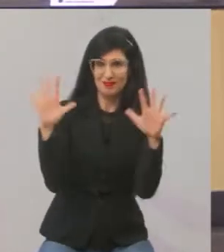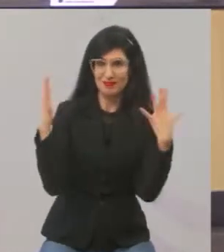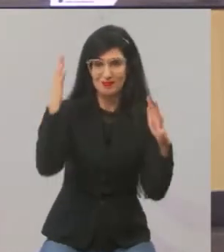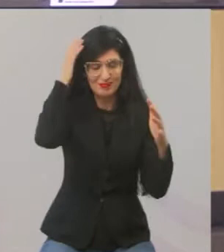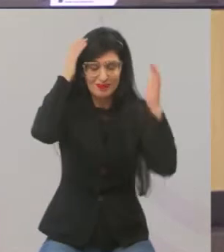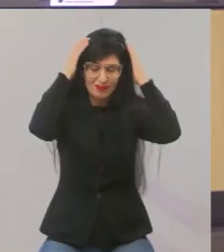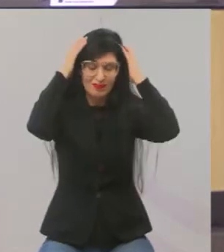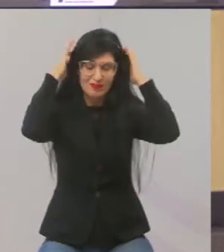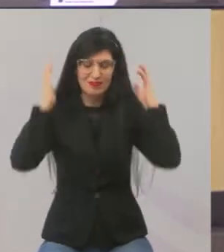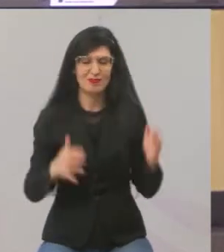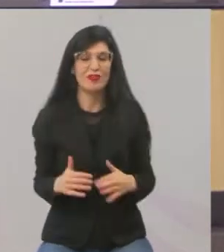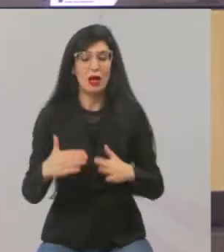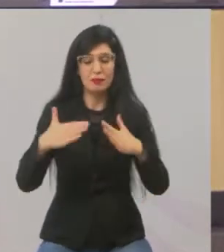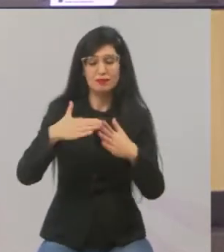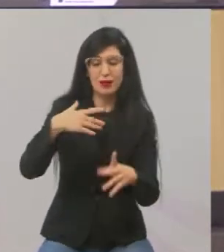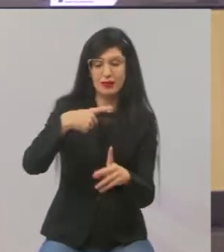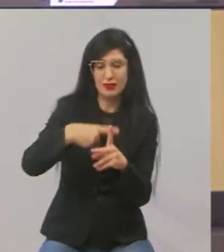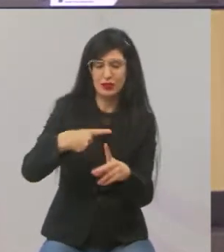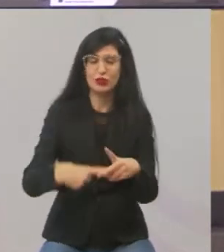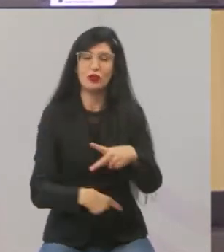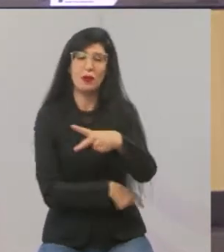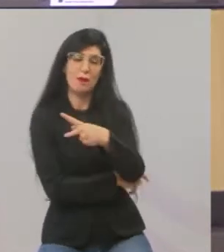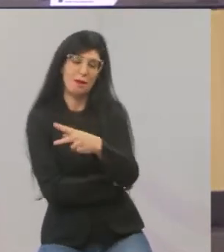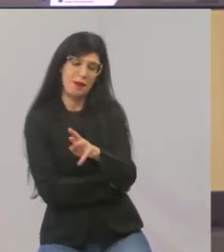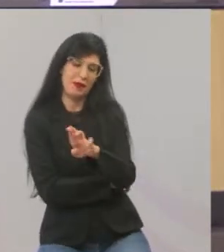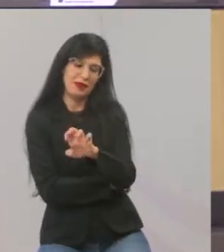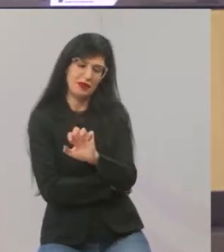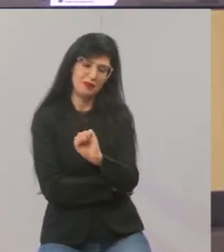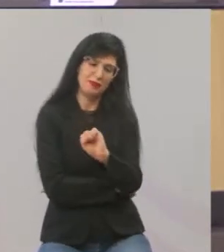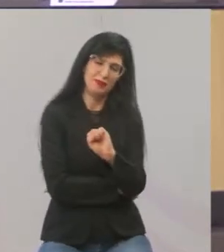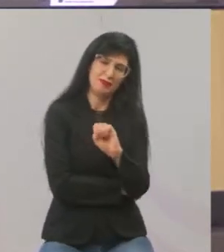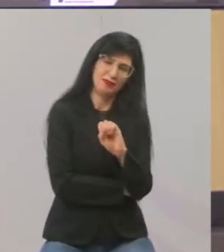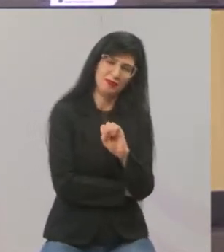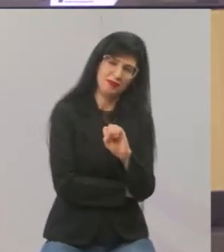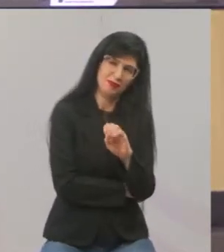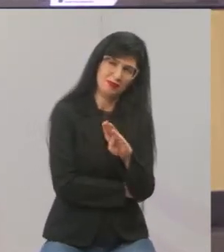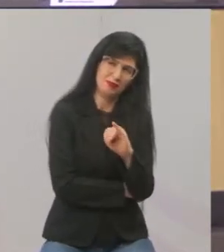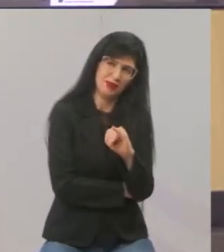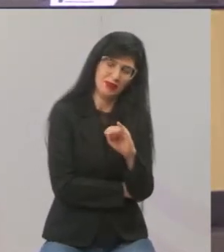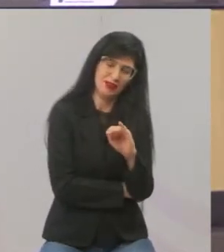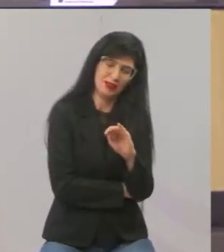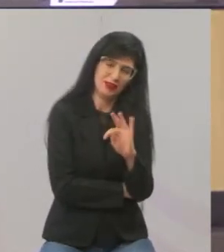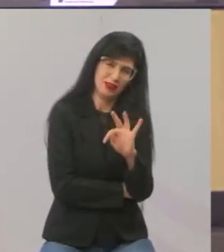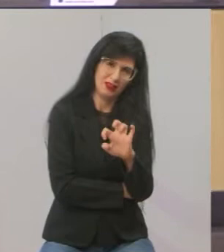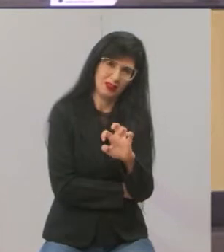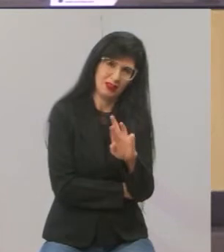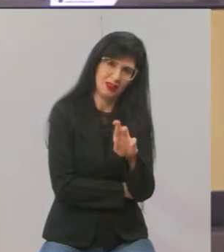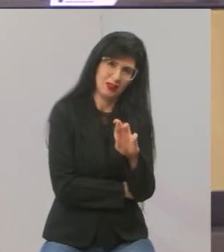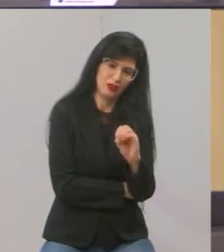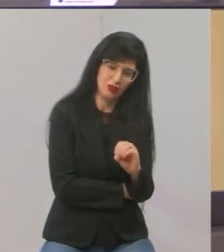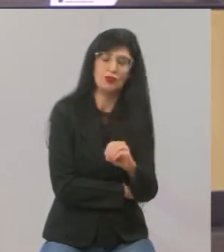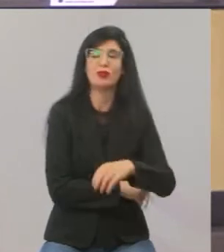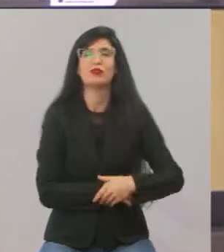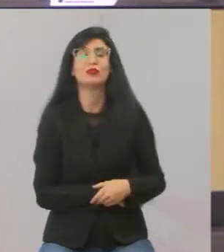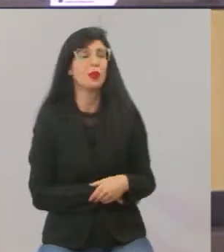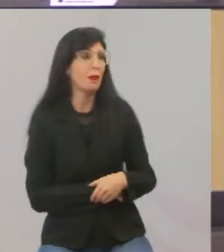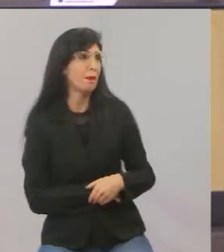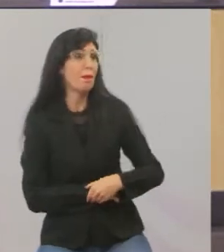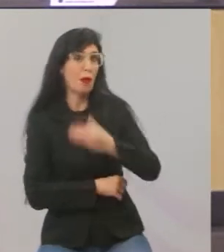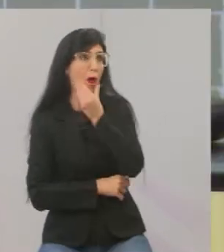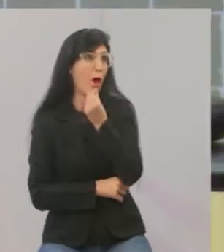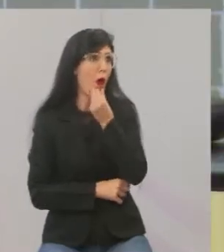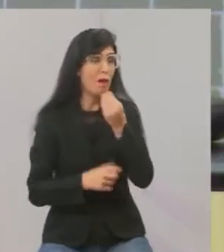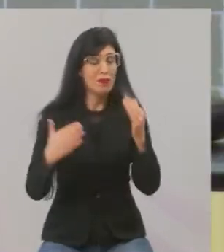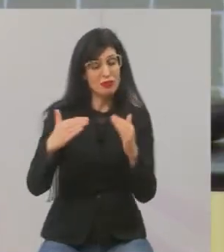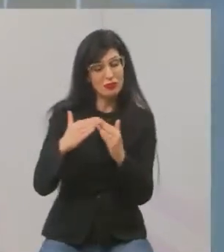Fernando Seis Dedos, dirigente da Assembleia de Deus Madureira, no Jardim Paraíso, pelo